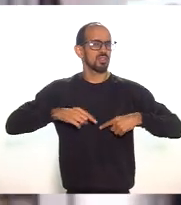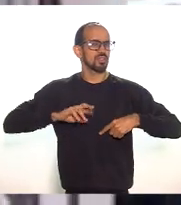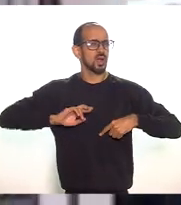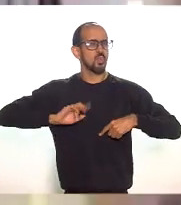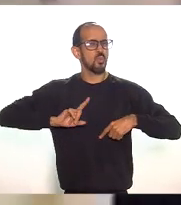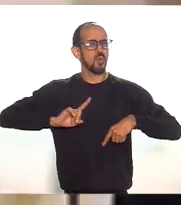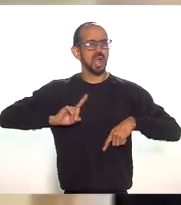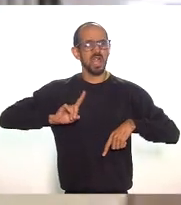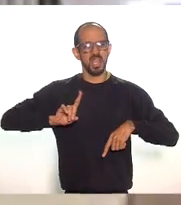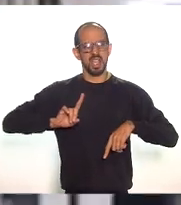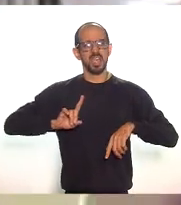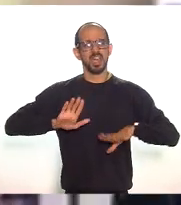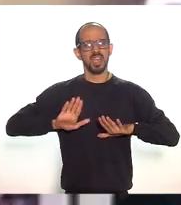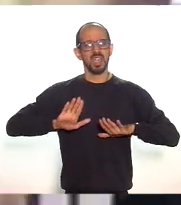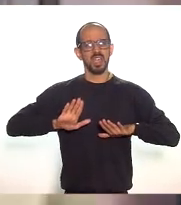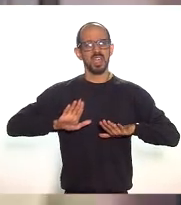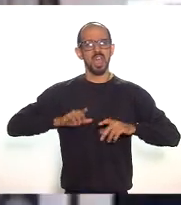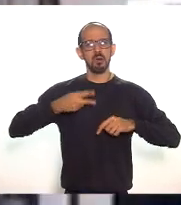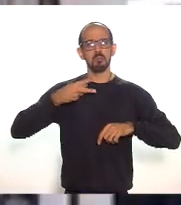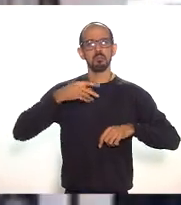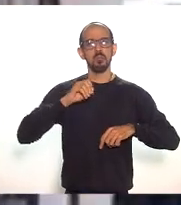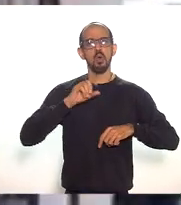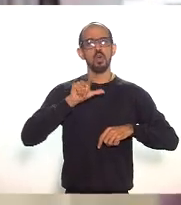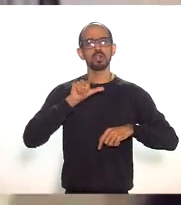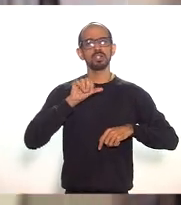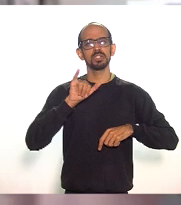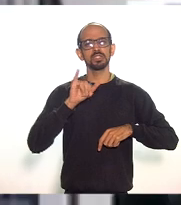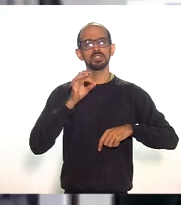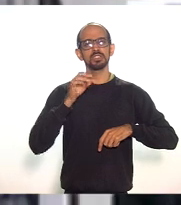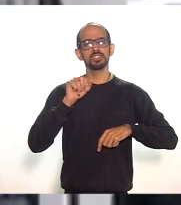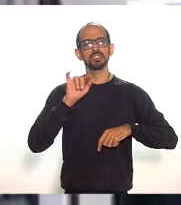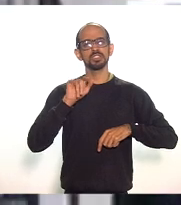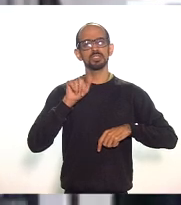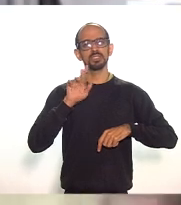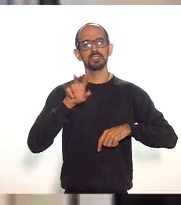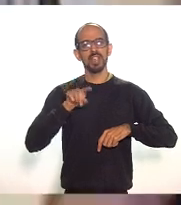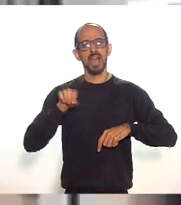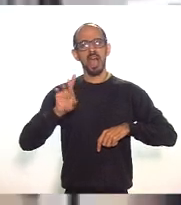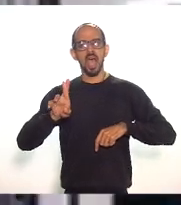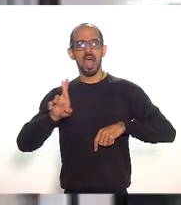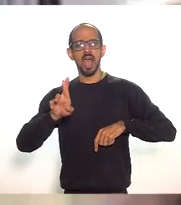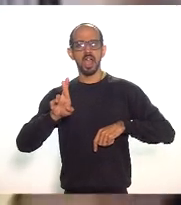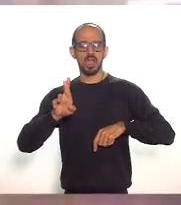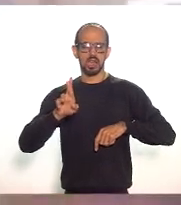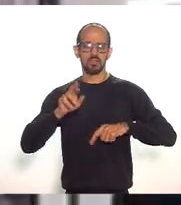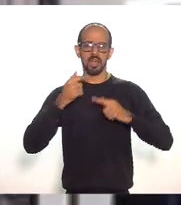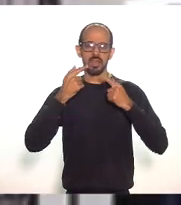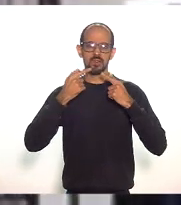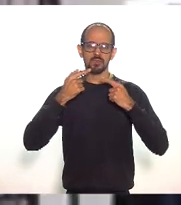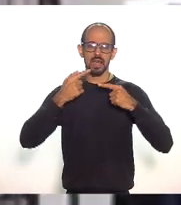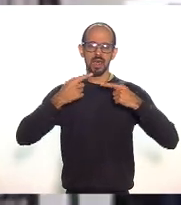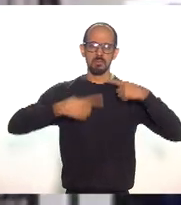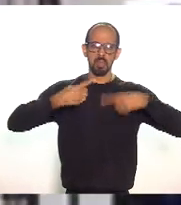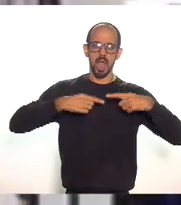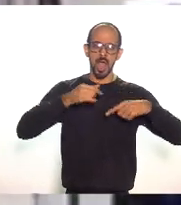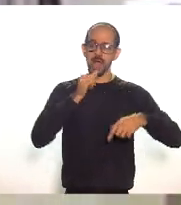confundem politizar. A politização está o tempo todo eivada eivando ou eivado,